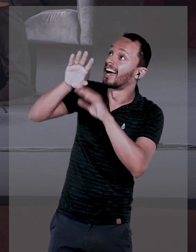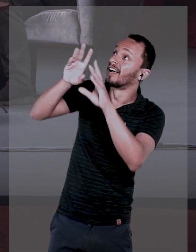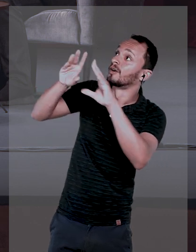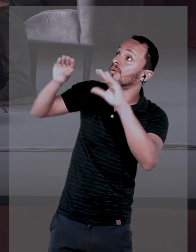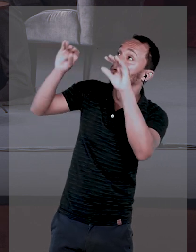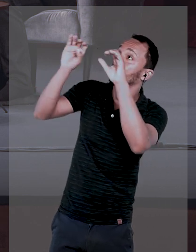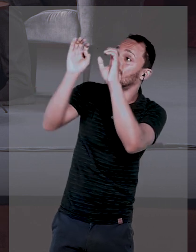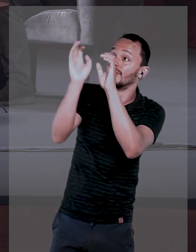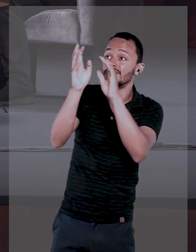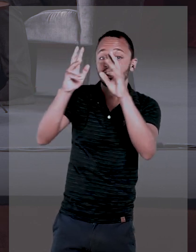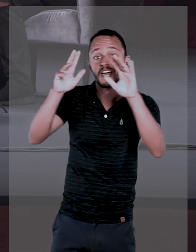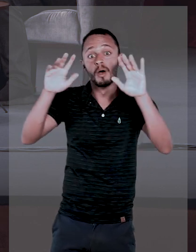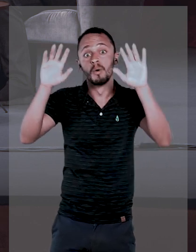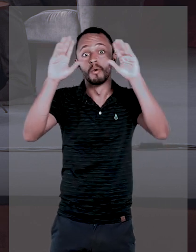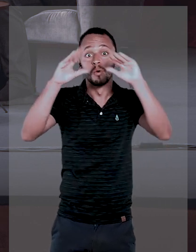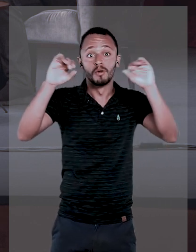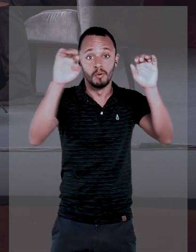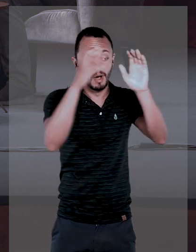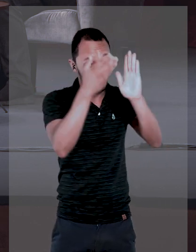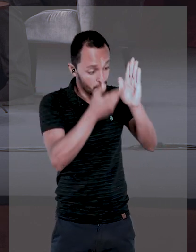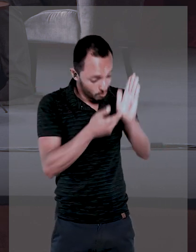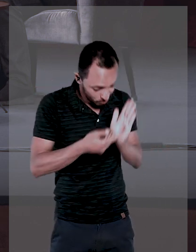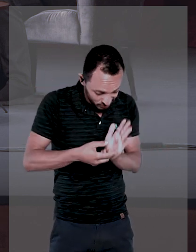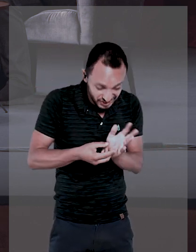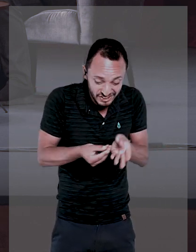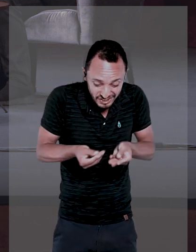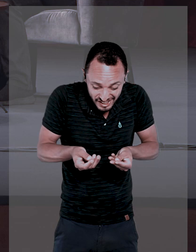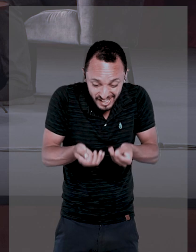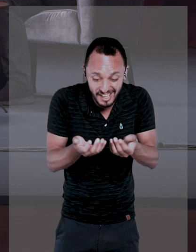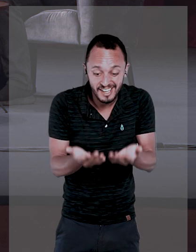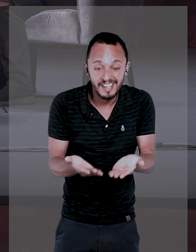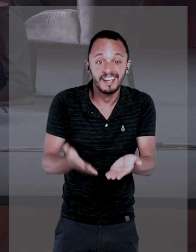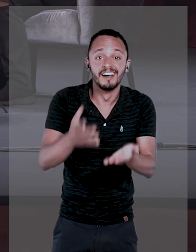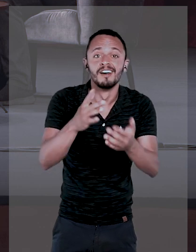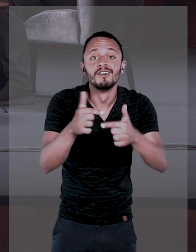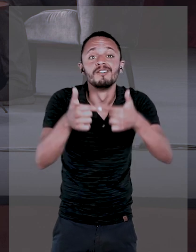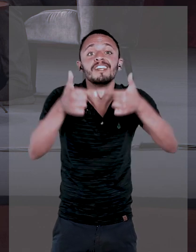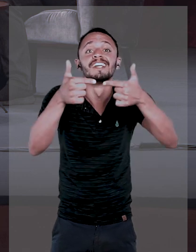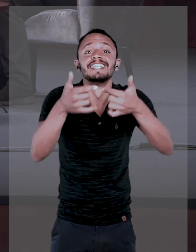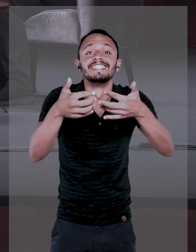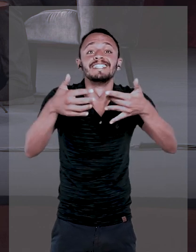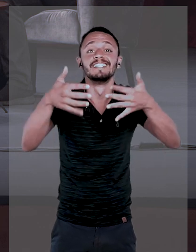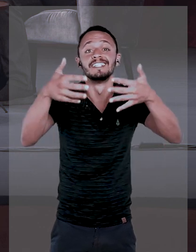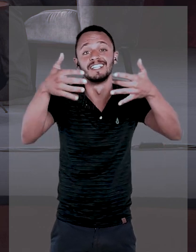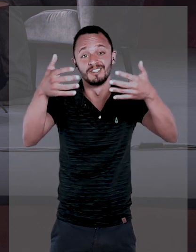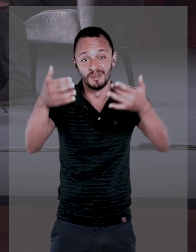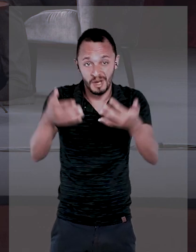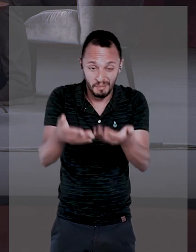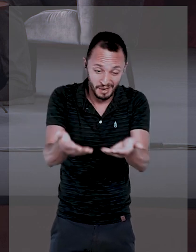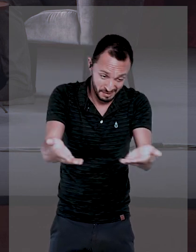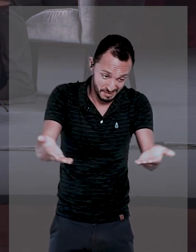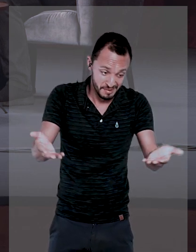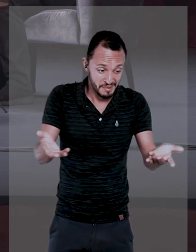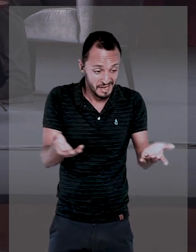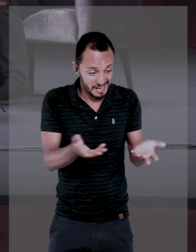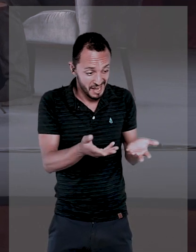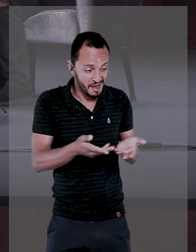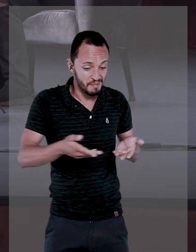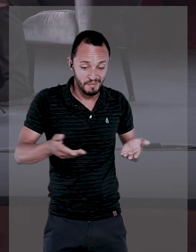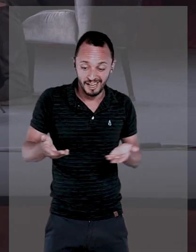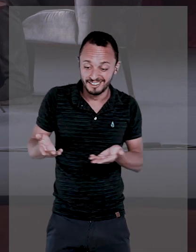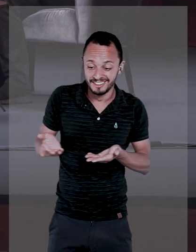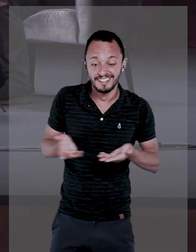No morro pinta a lua, pincel que dá mão cheia. Fico rico à toa, prata